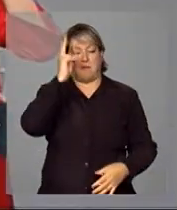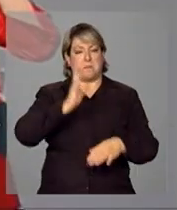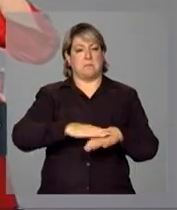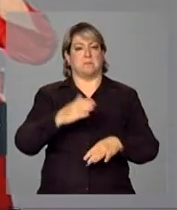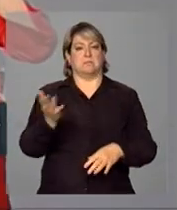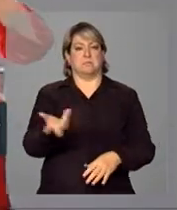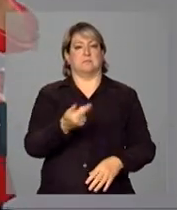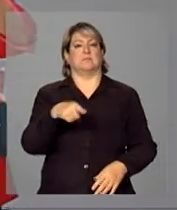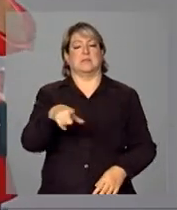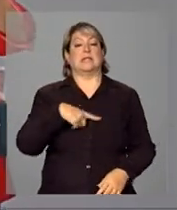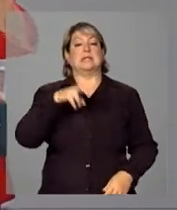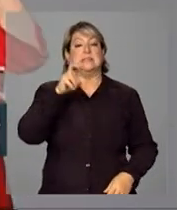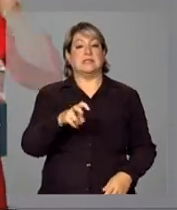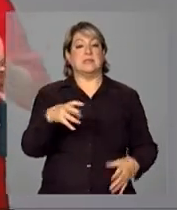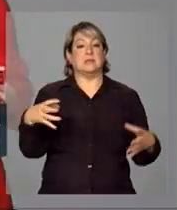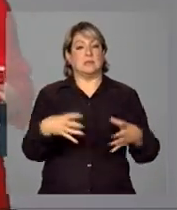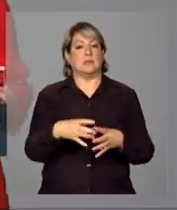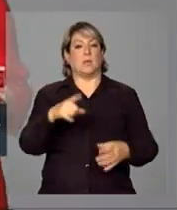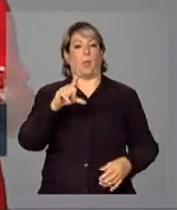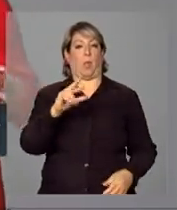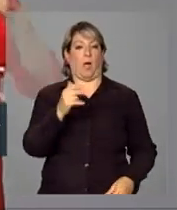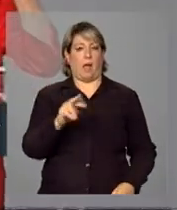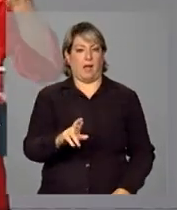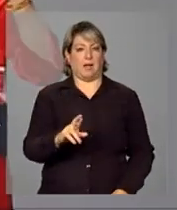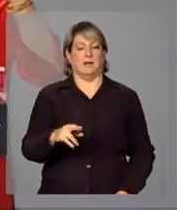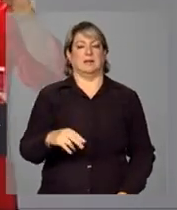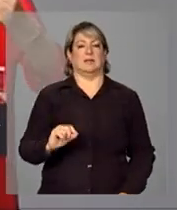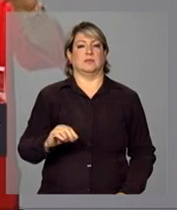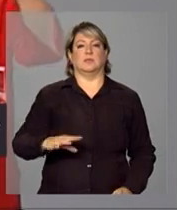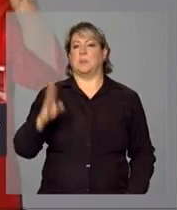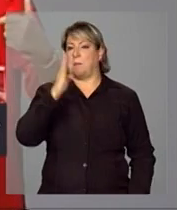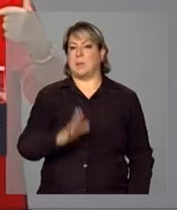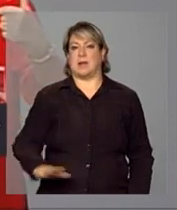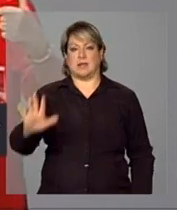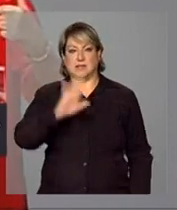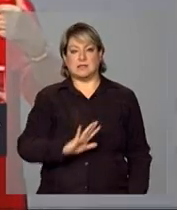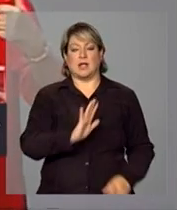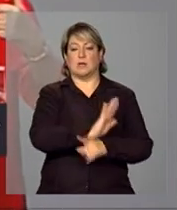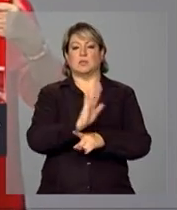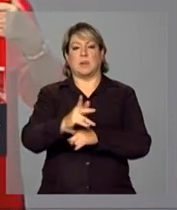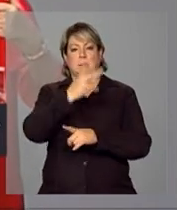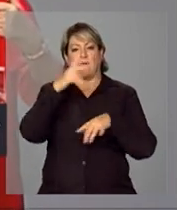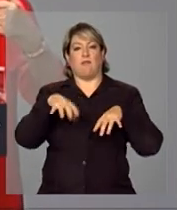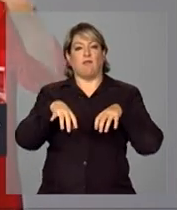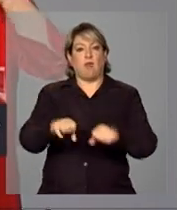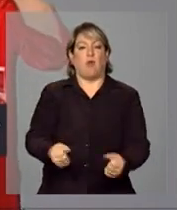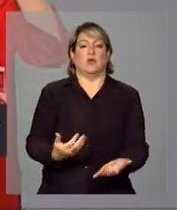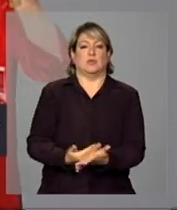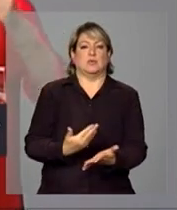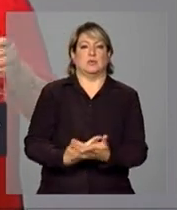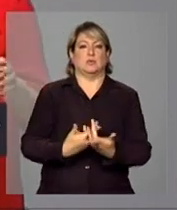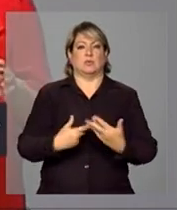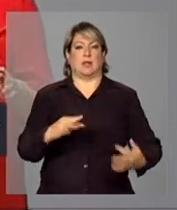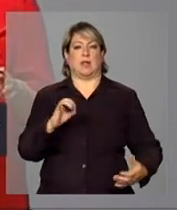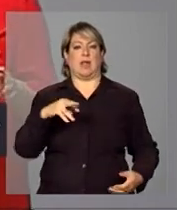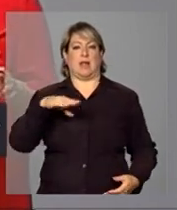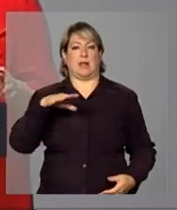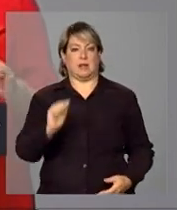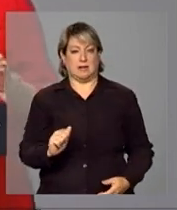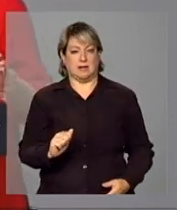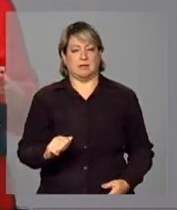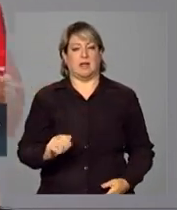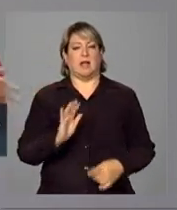para brasileiros e brasileiras estudarem, se formarem tecnicamente e melhorarem o nosso